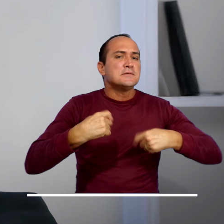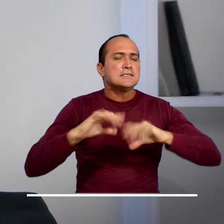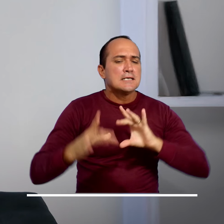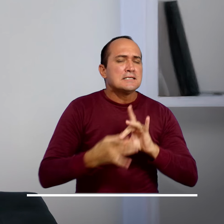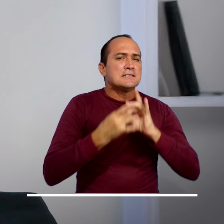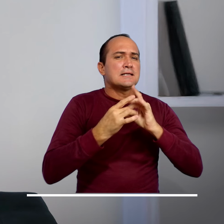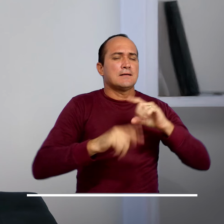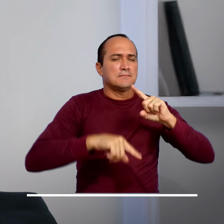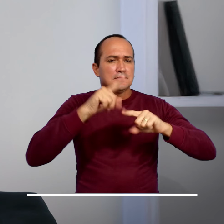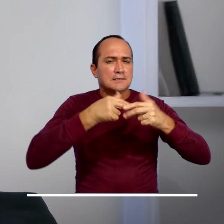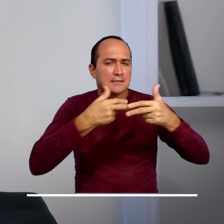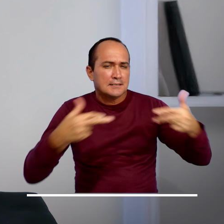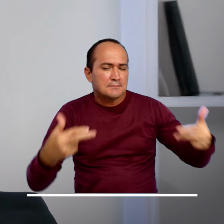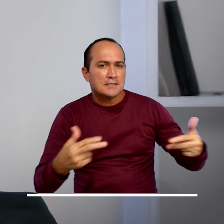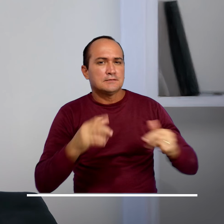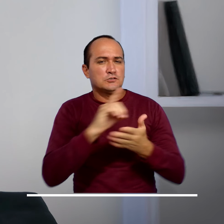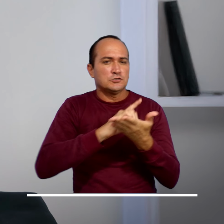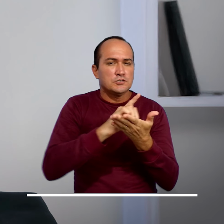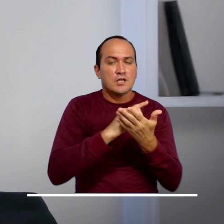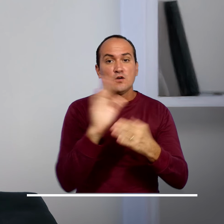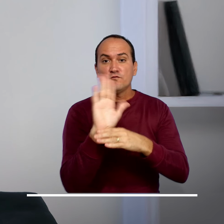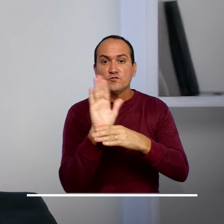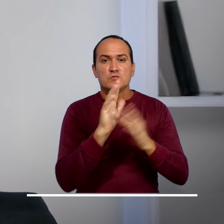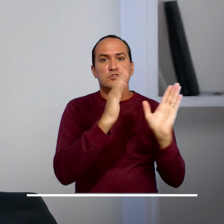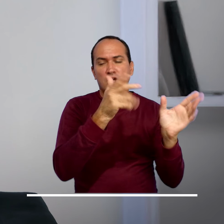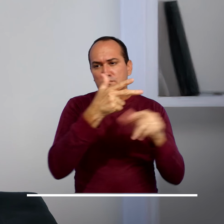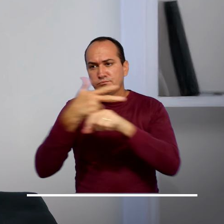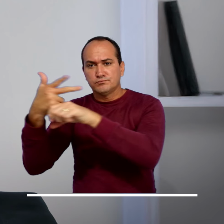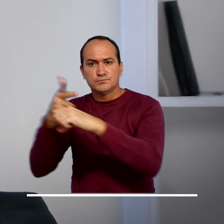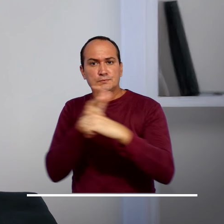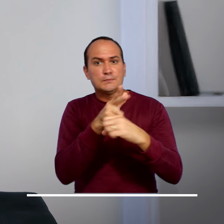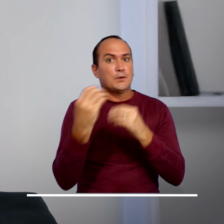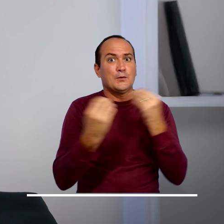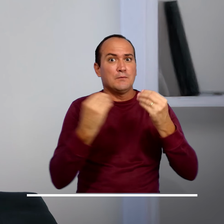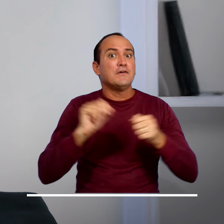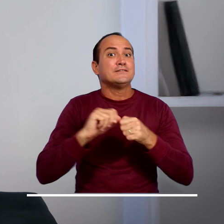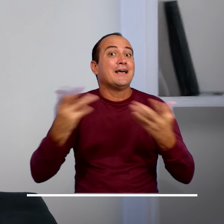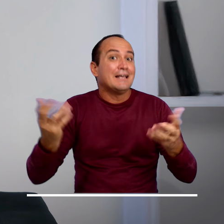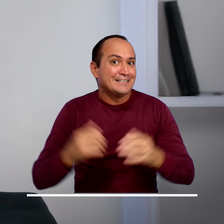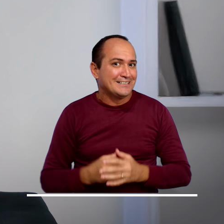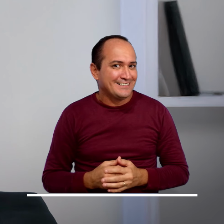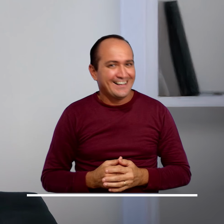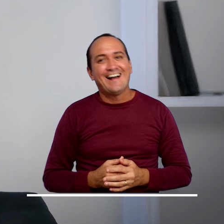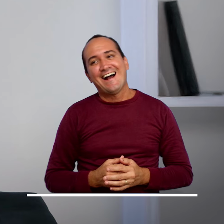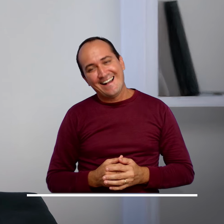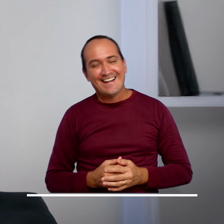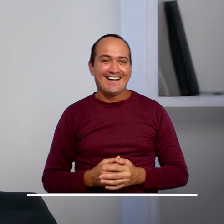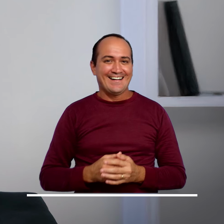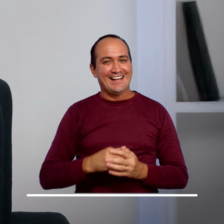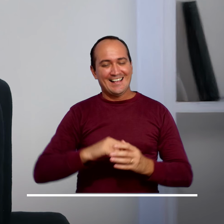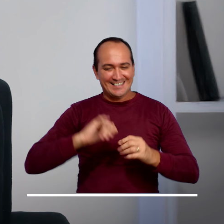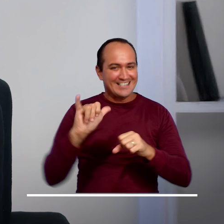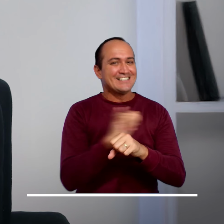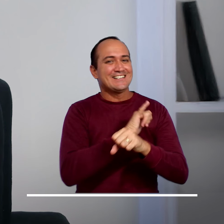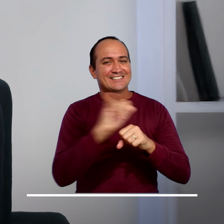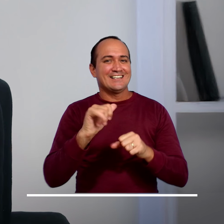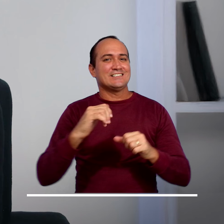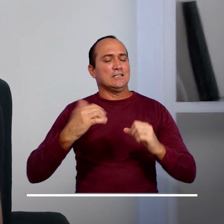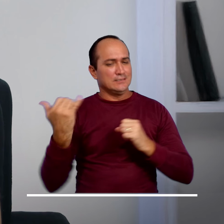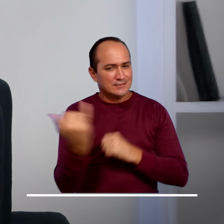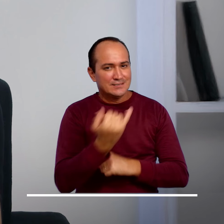e se você precisar integrar elementos digitais em vídeos que já têm movimento de câmera? Como faz? Bem, aí entra